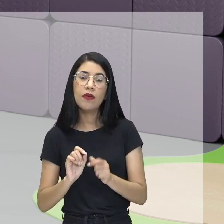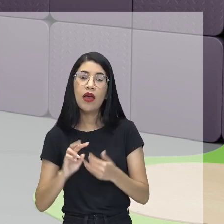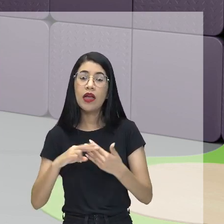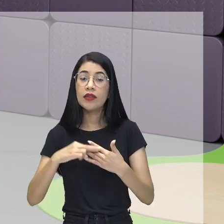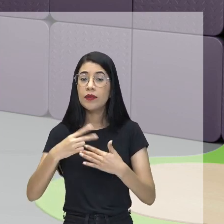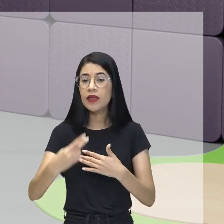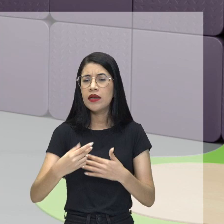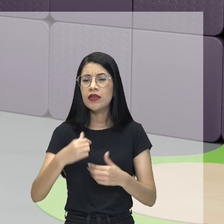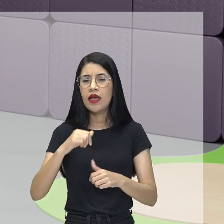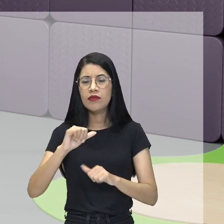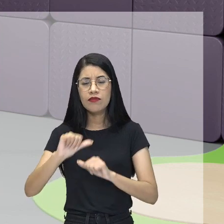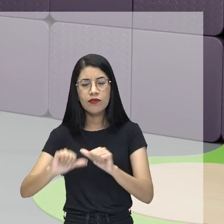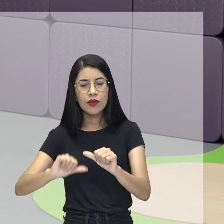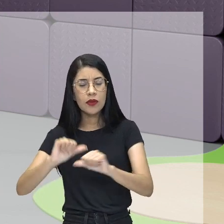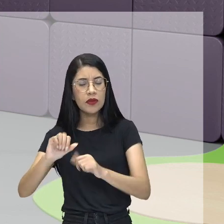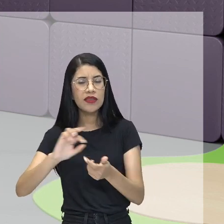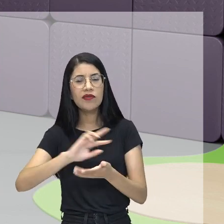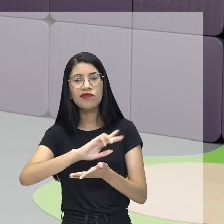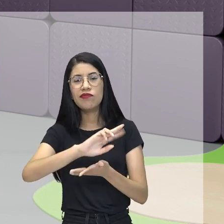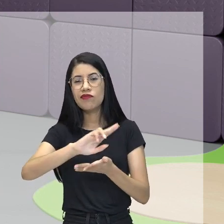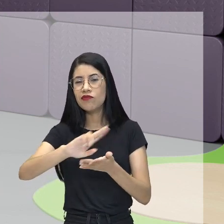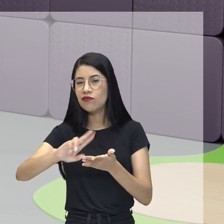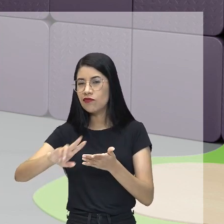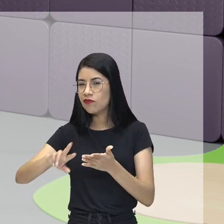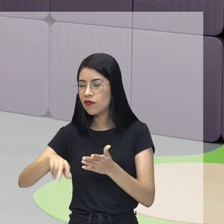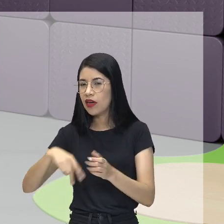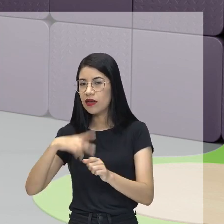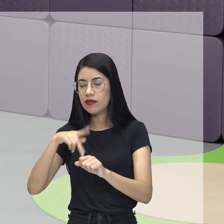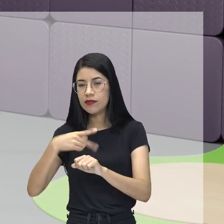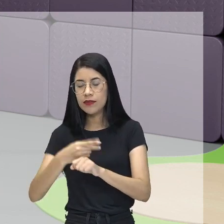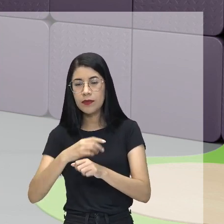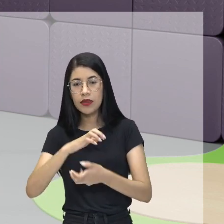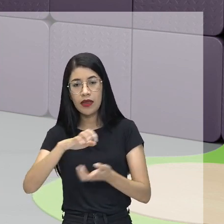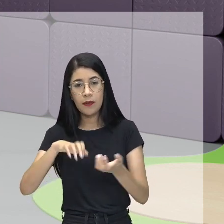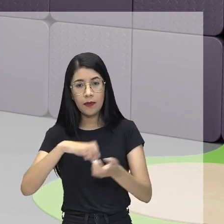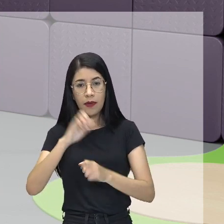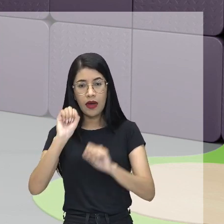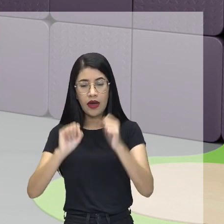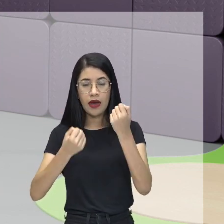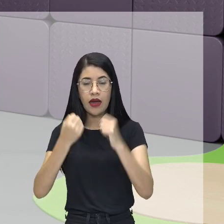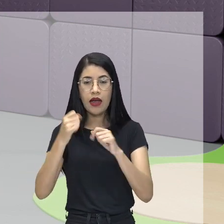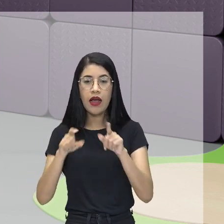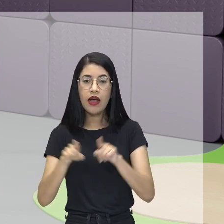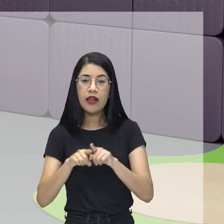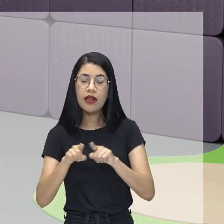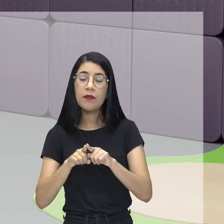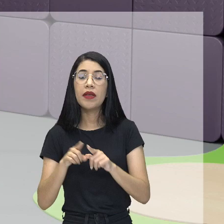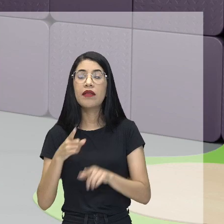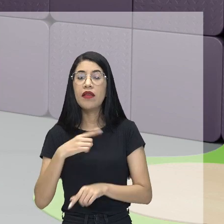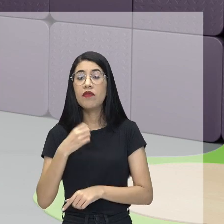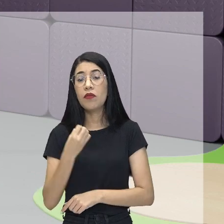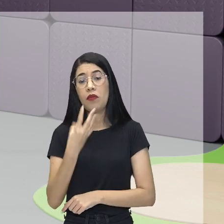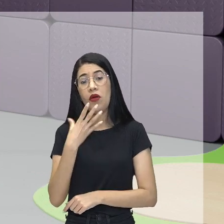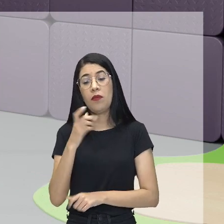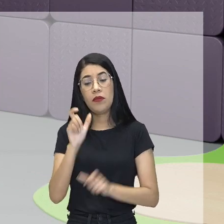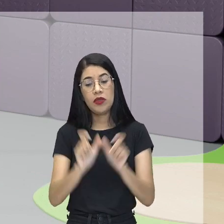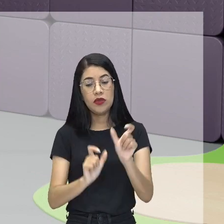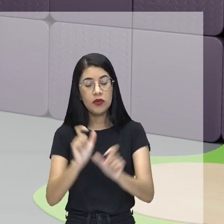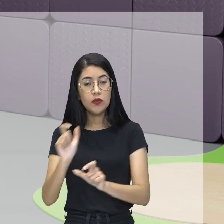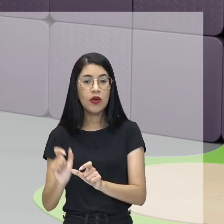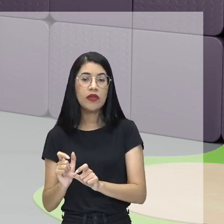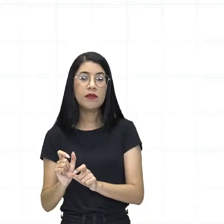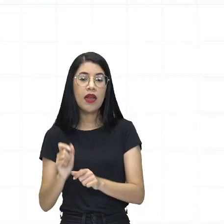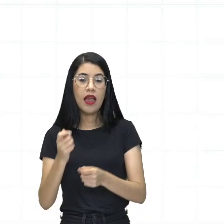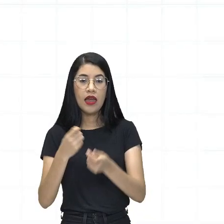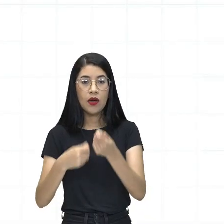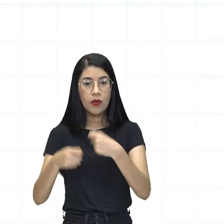transformação que ocorreu aí após a Revolução Industrial teve muito impacto tanto para as pessoas quanto para a